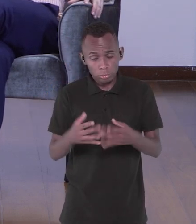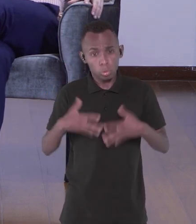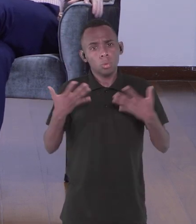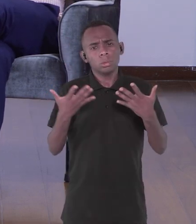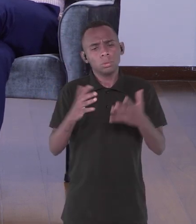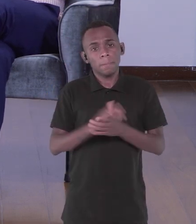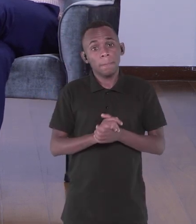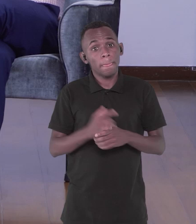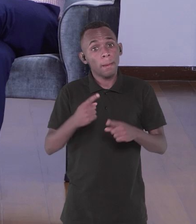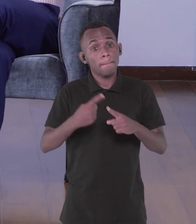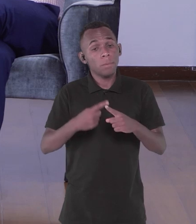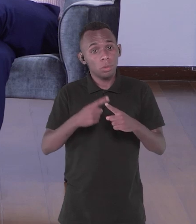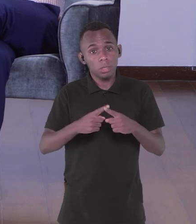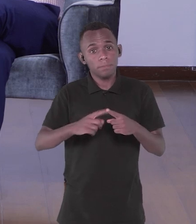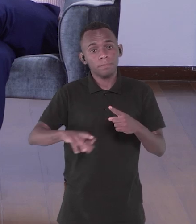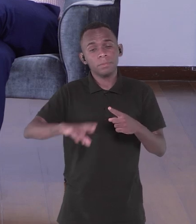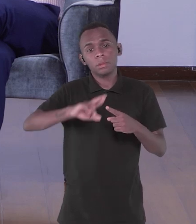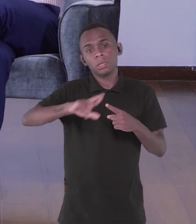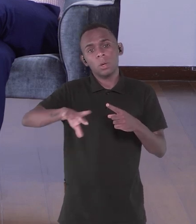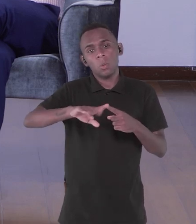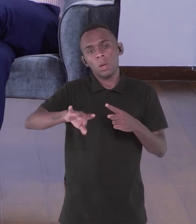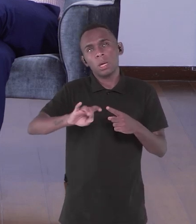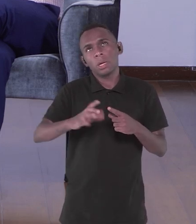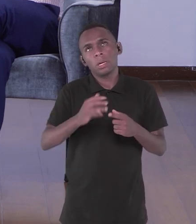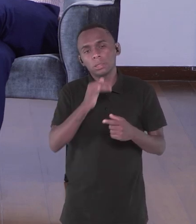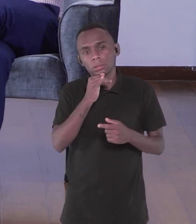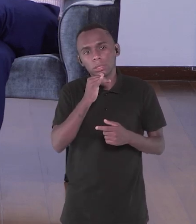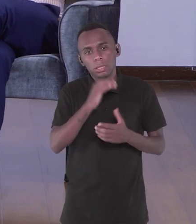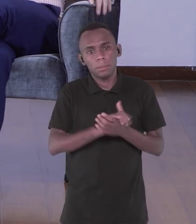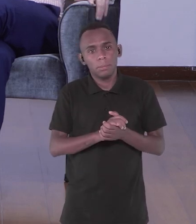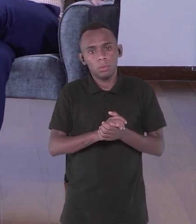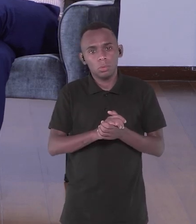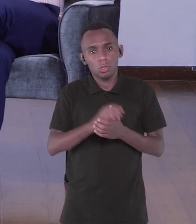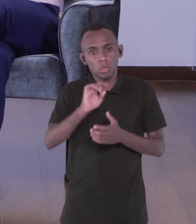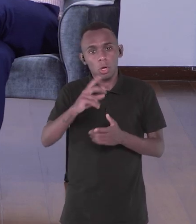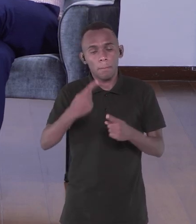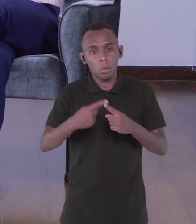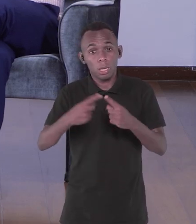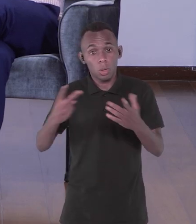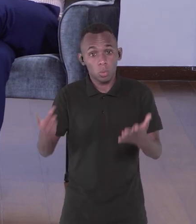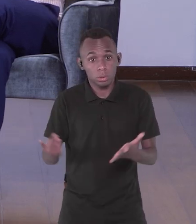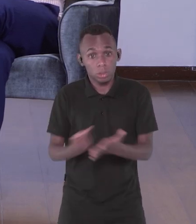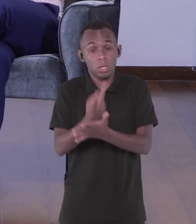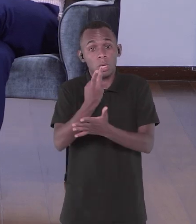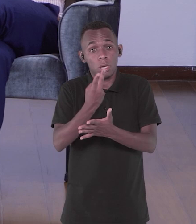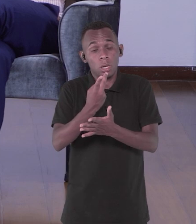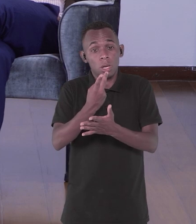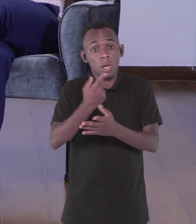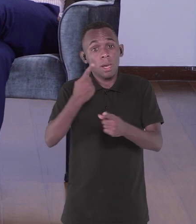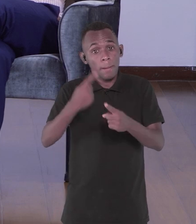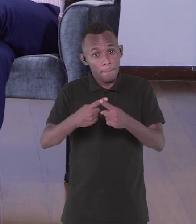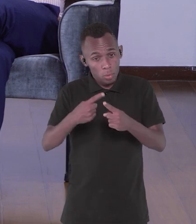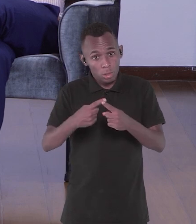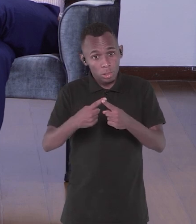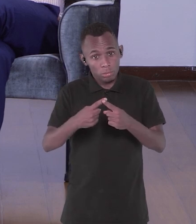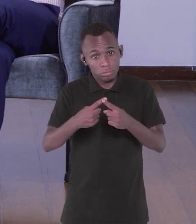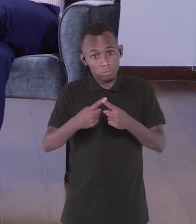surpreendente. Porque não é só porque aconteceu, é porque a arrogância europeia